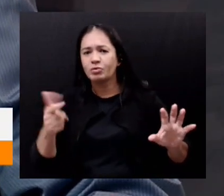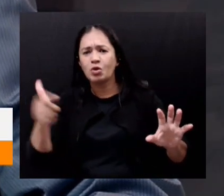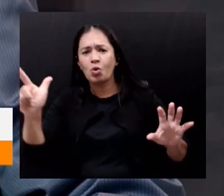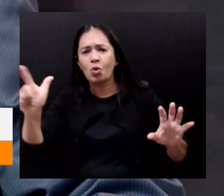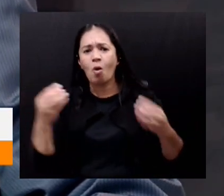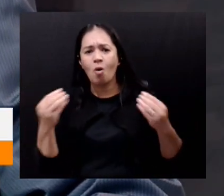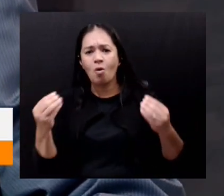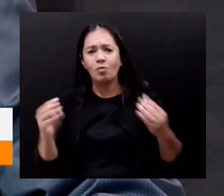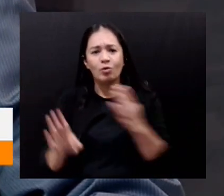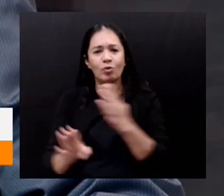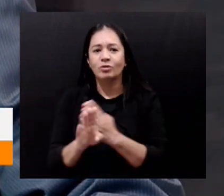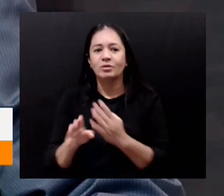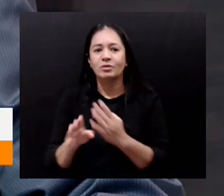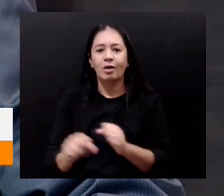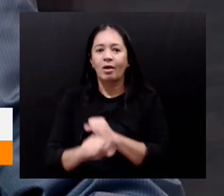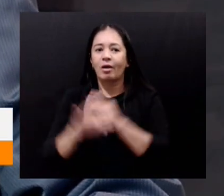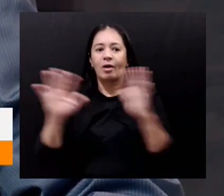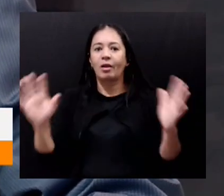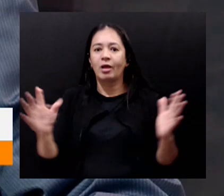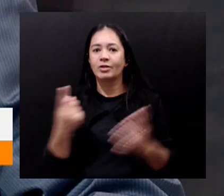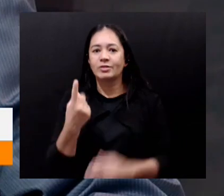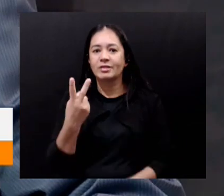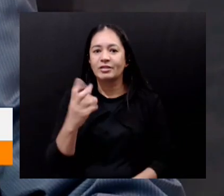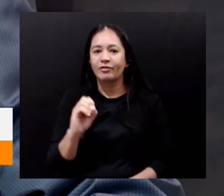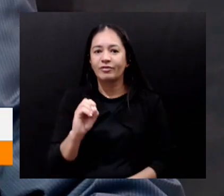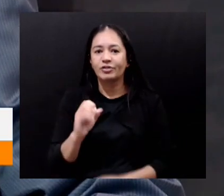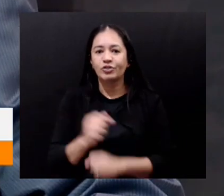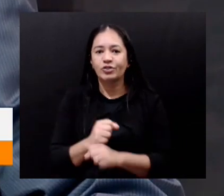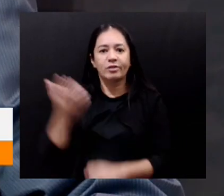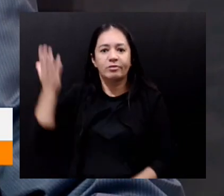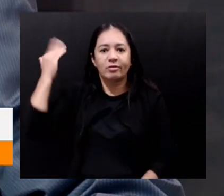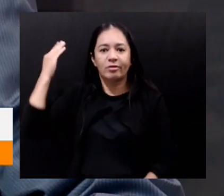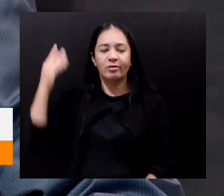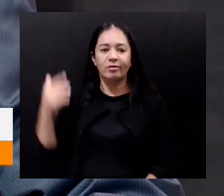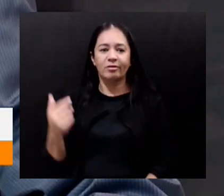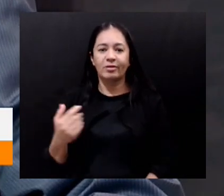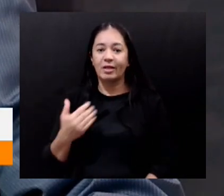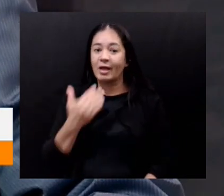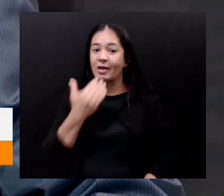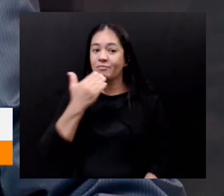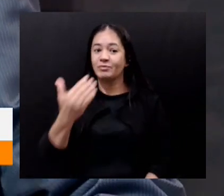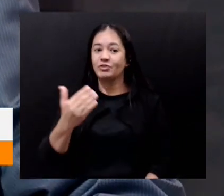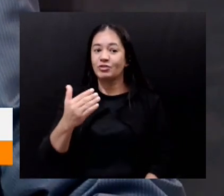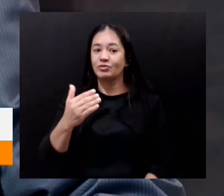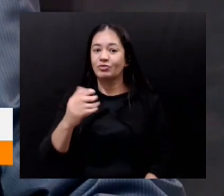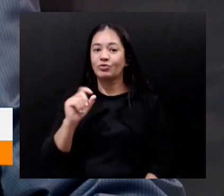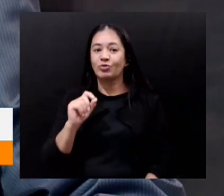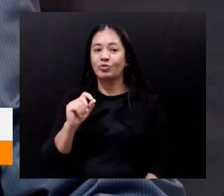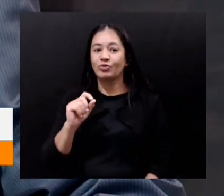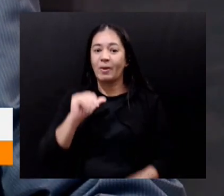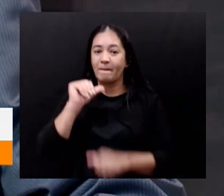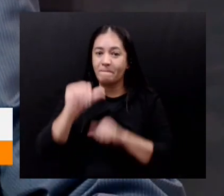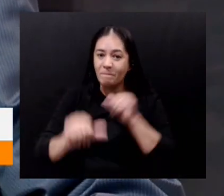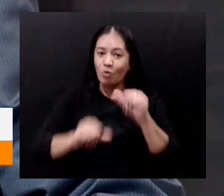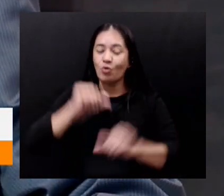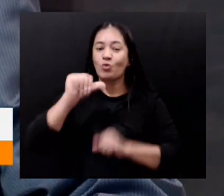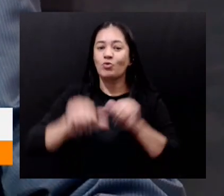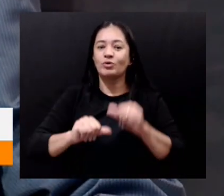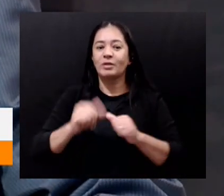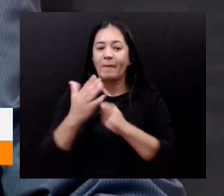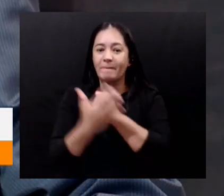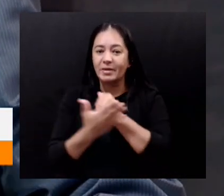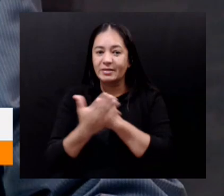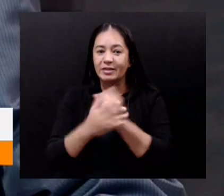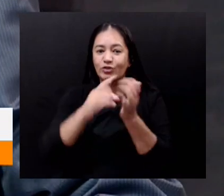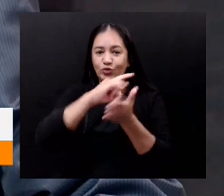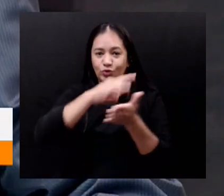110, 120 anos atrás, não Uhum. encontramos como. Aí o pedido de retificação, baseado no documento italiano, que tem que ser